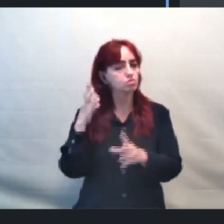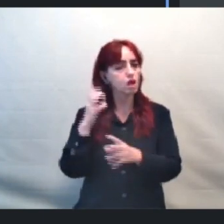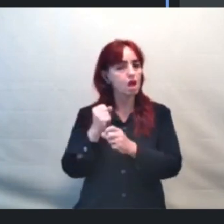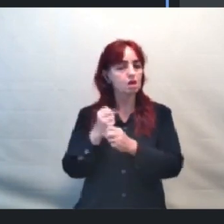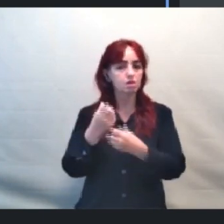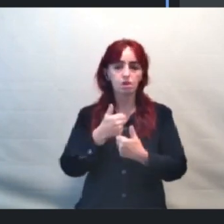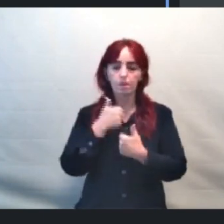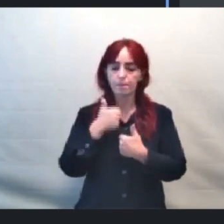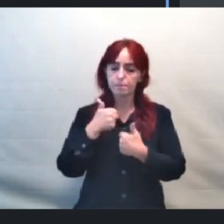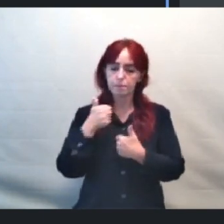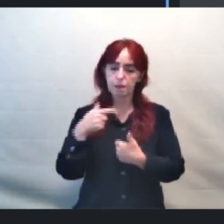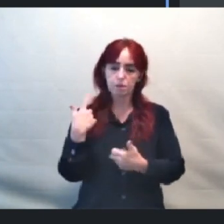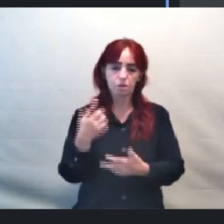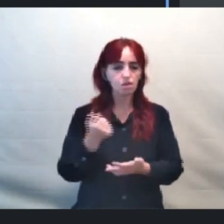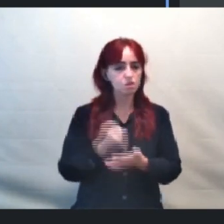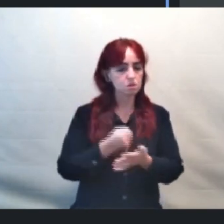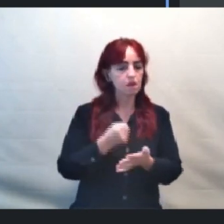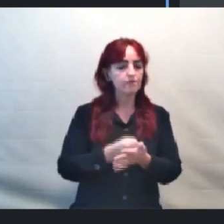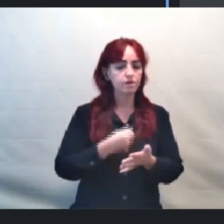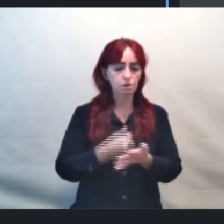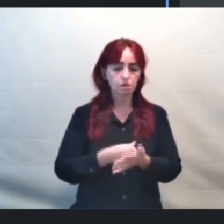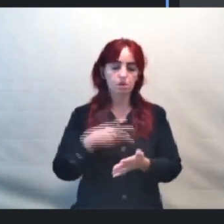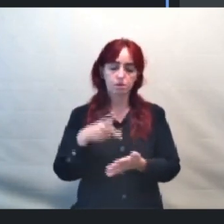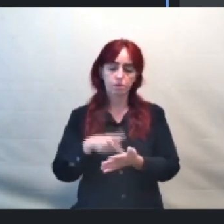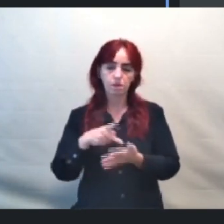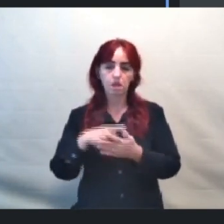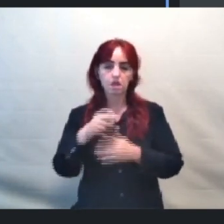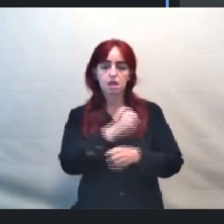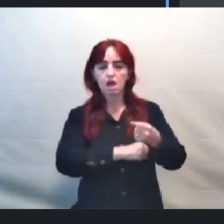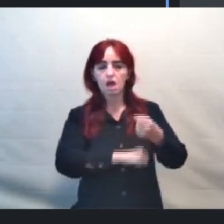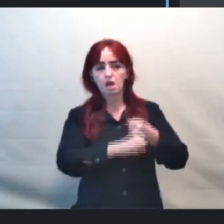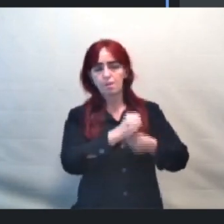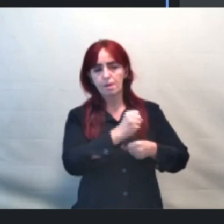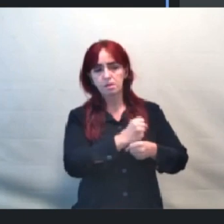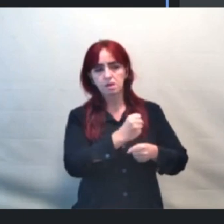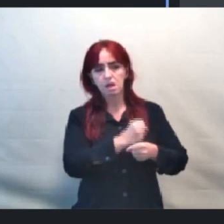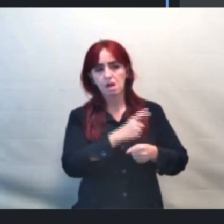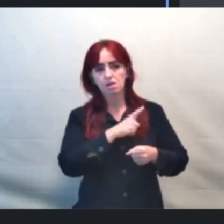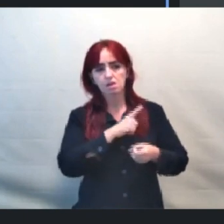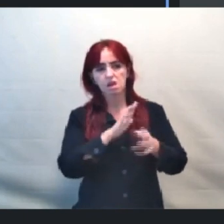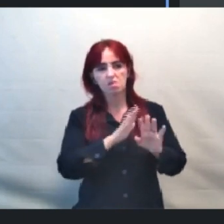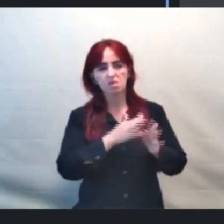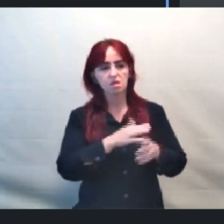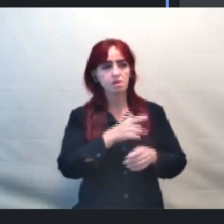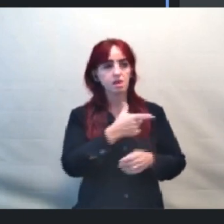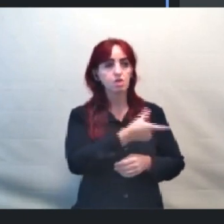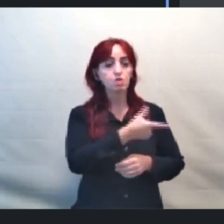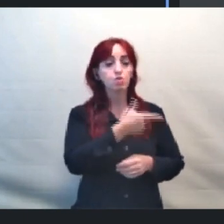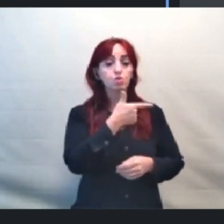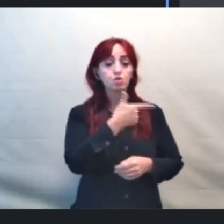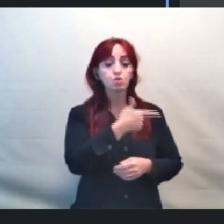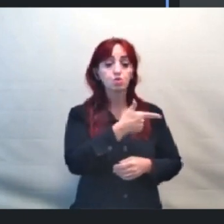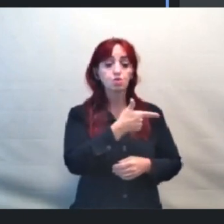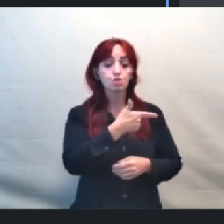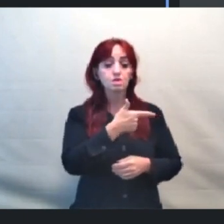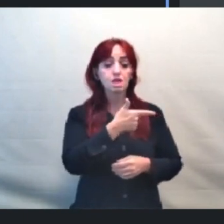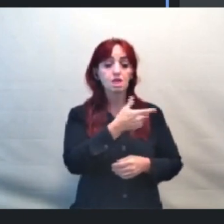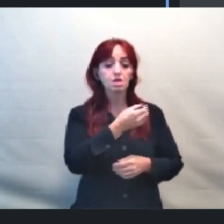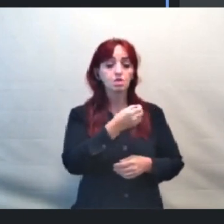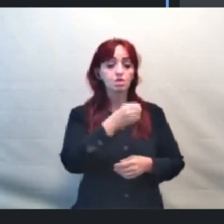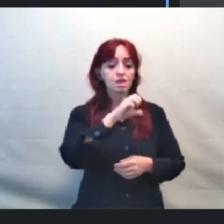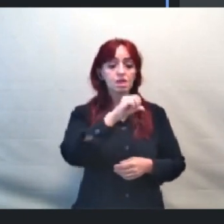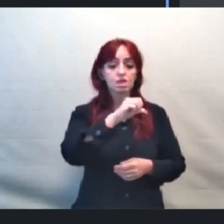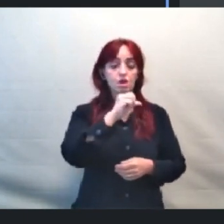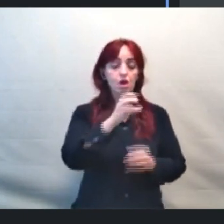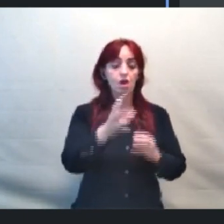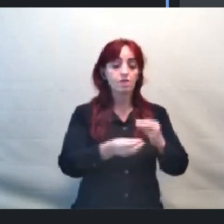o nosso desafio, né? Então, ano passado, se não falha a memória, a gente tinha em torno de 209 emendas impositivas de obras, né, que demandava aqui a